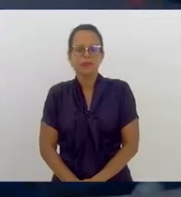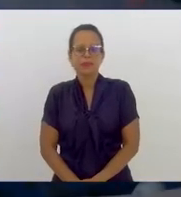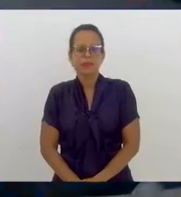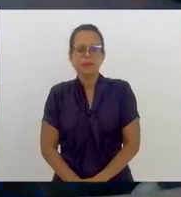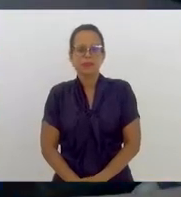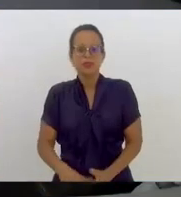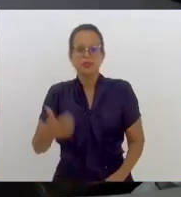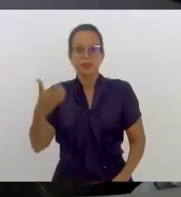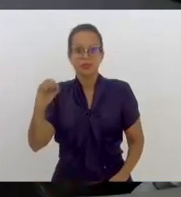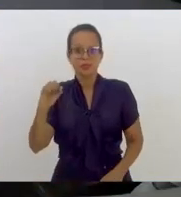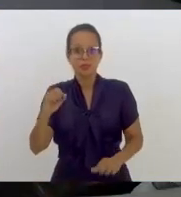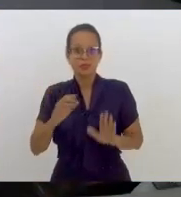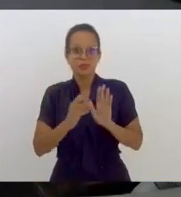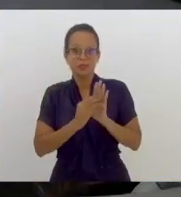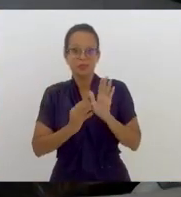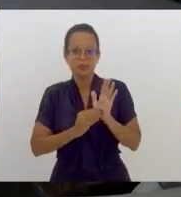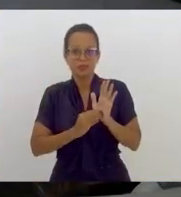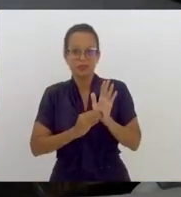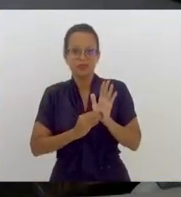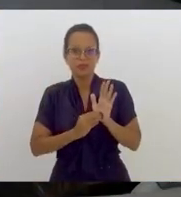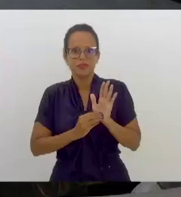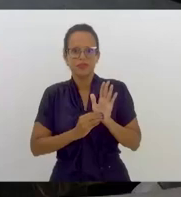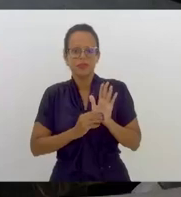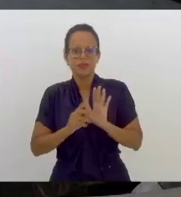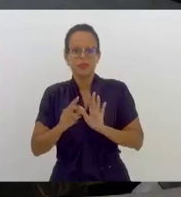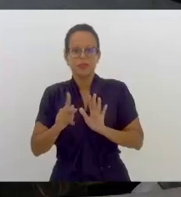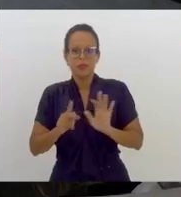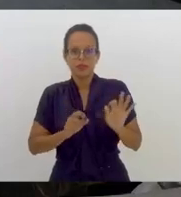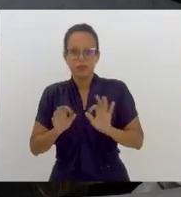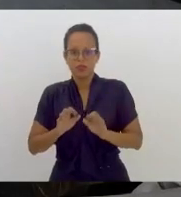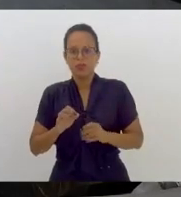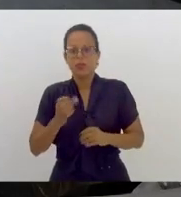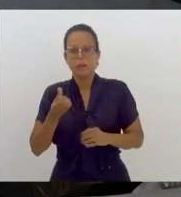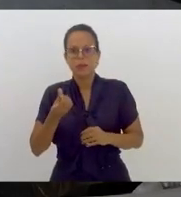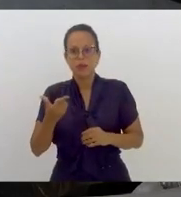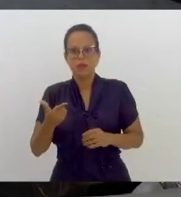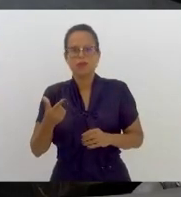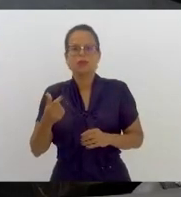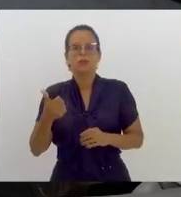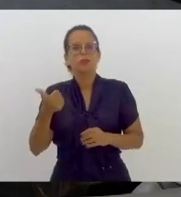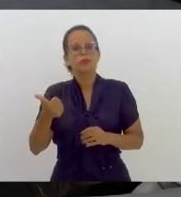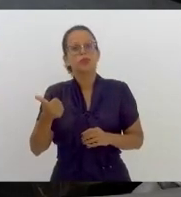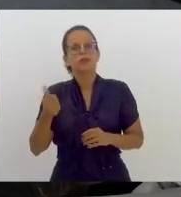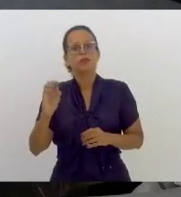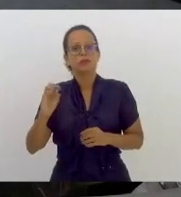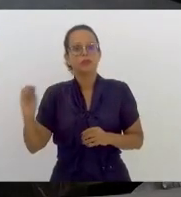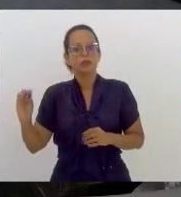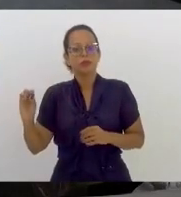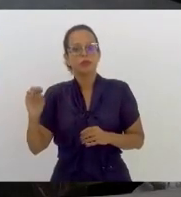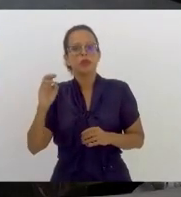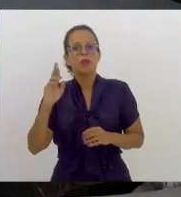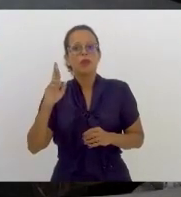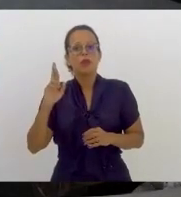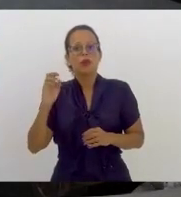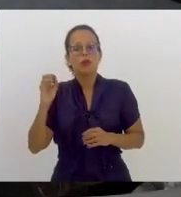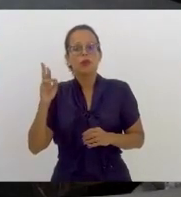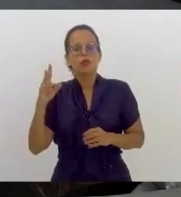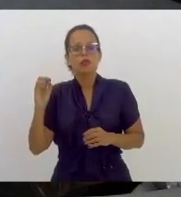pauta. Veto total aposto ao projeto de lei 6100 de 22, de autoria do deputado Rodrigo Amorim, que altera a